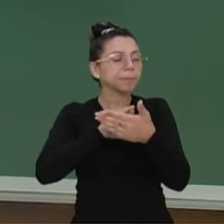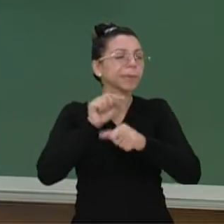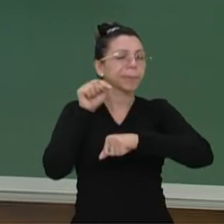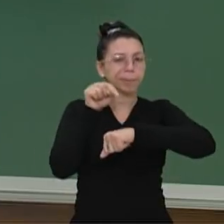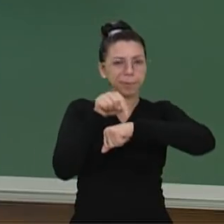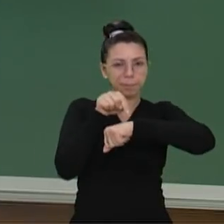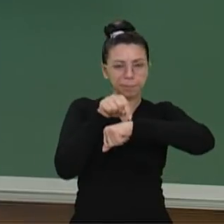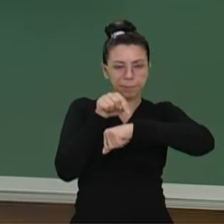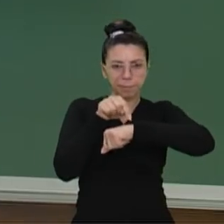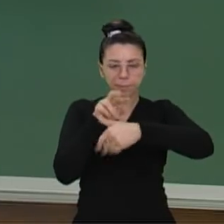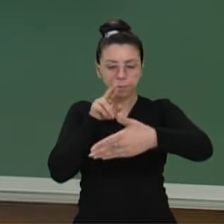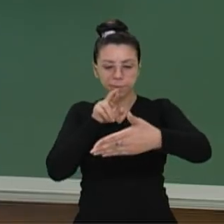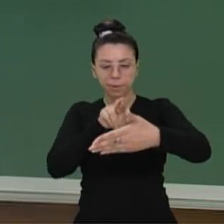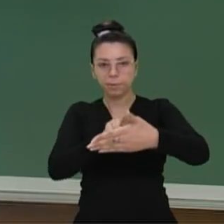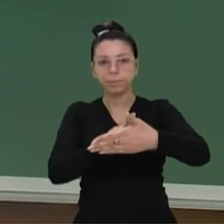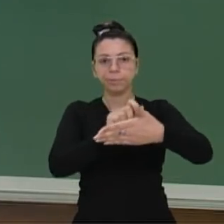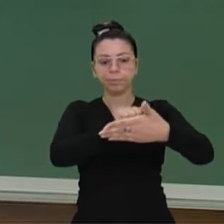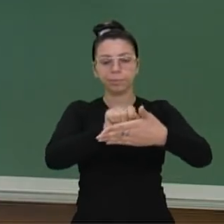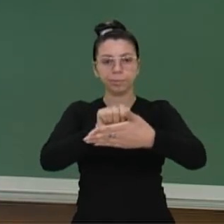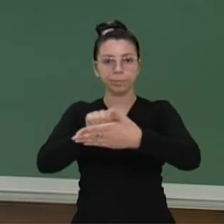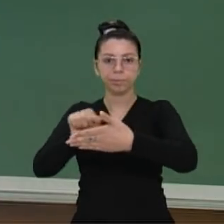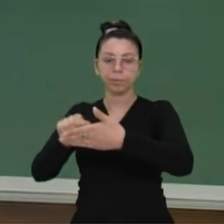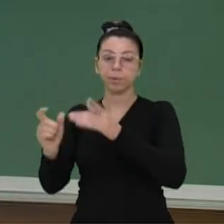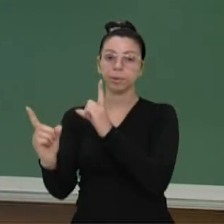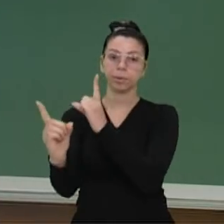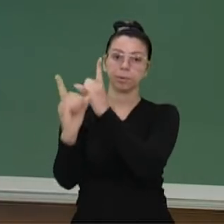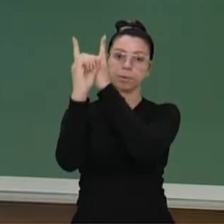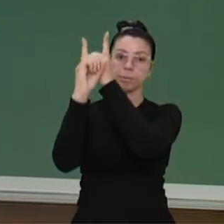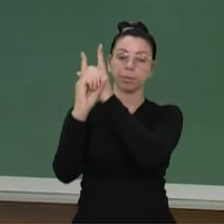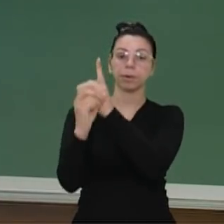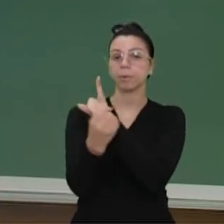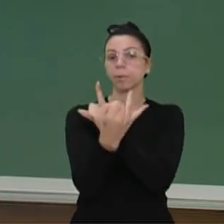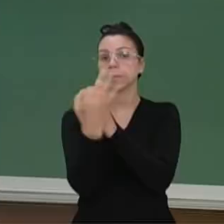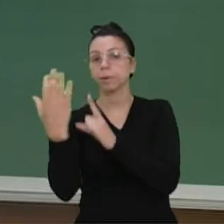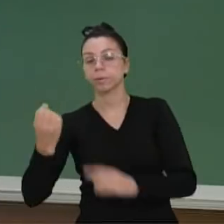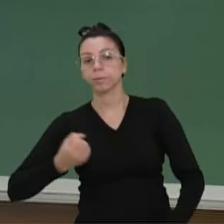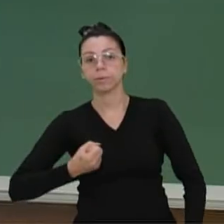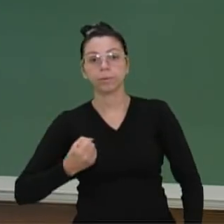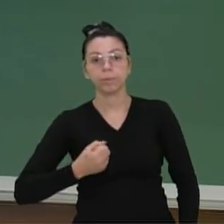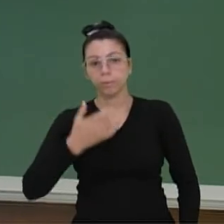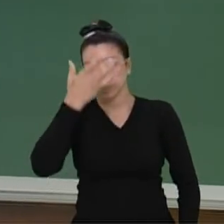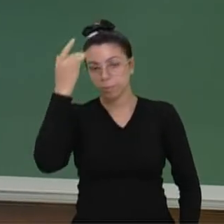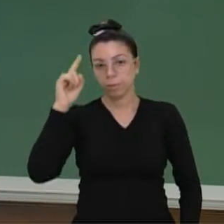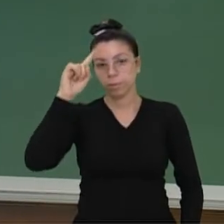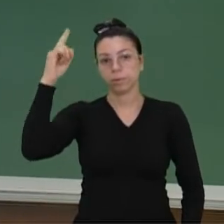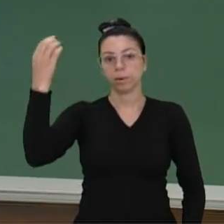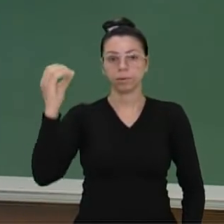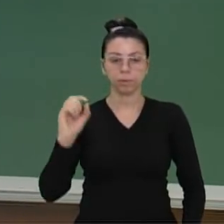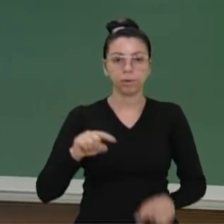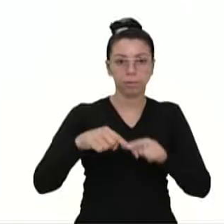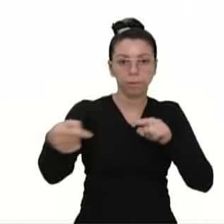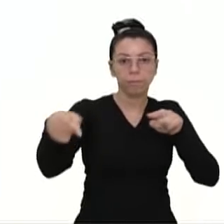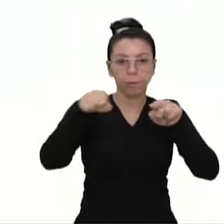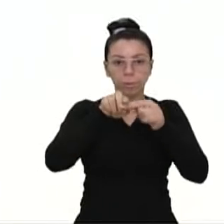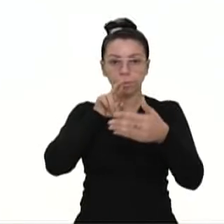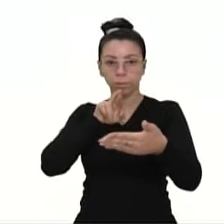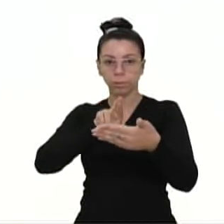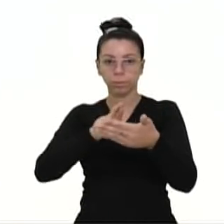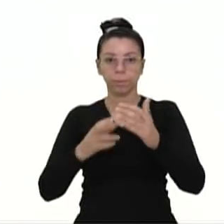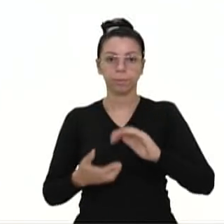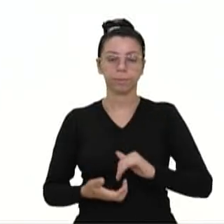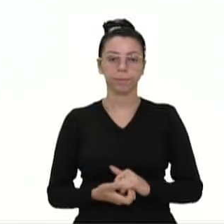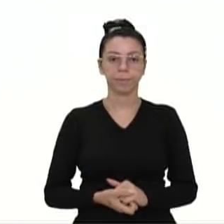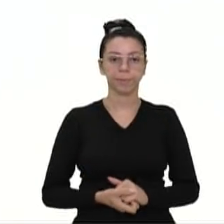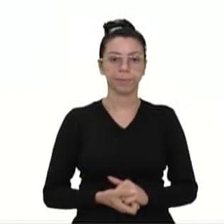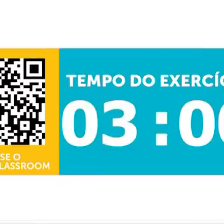mais um tempinho para você terminar de reescrever e encontrar o número de casos do coronavírus depois de 10 dias. Já volto com a solução.